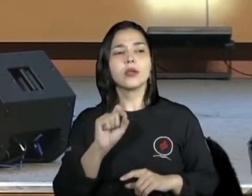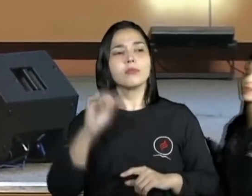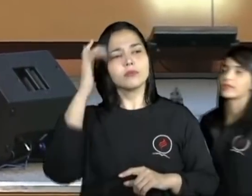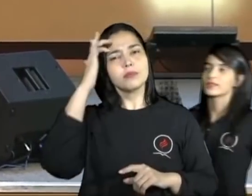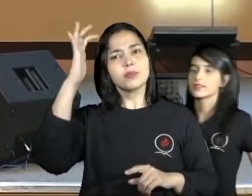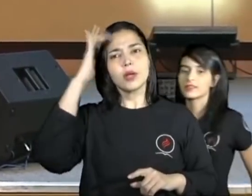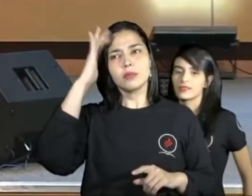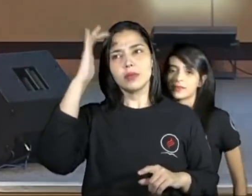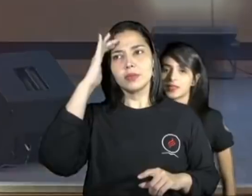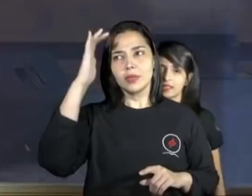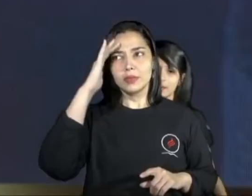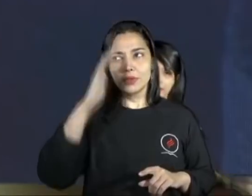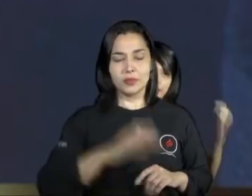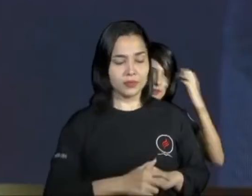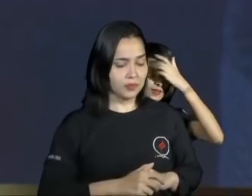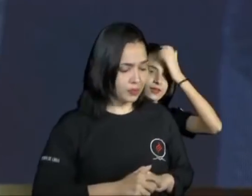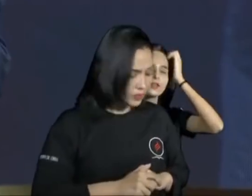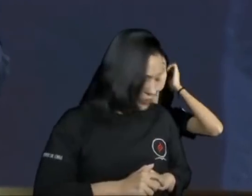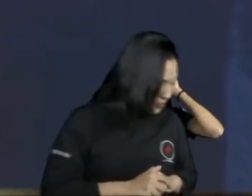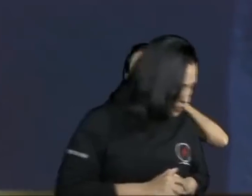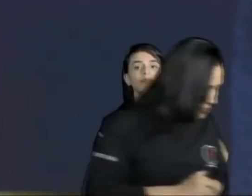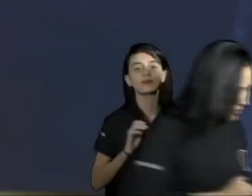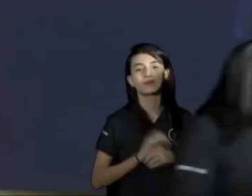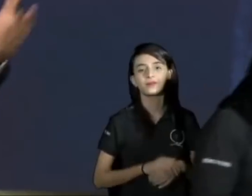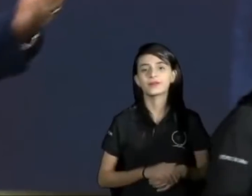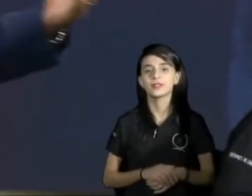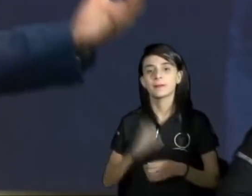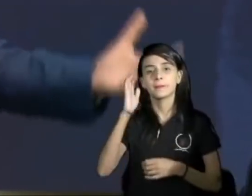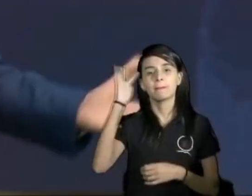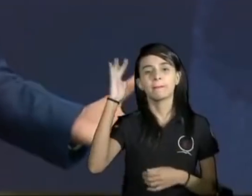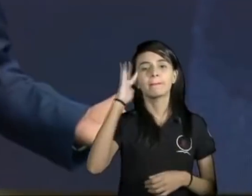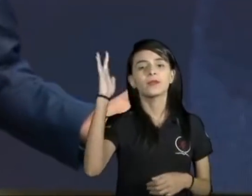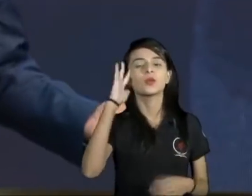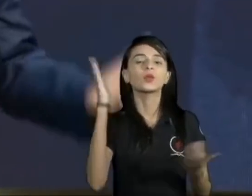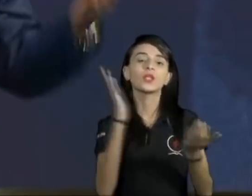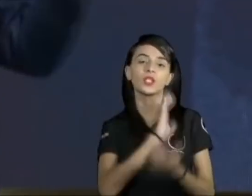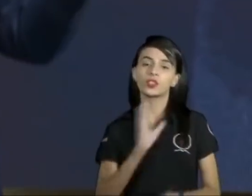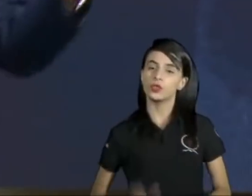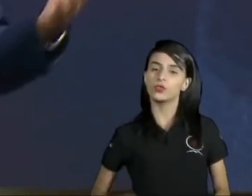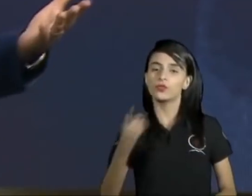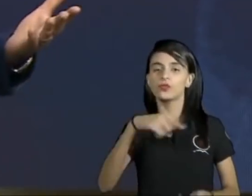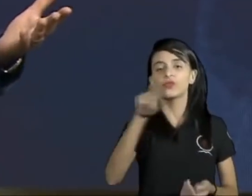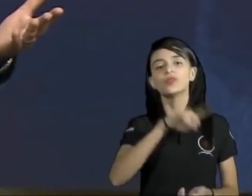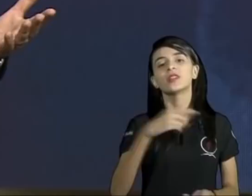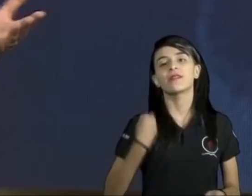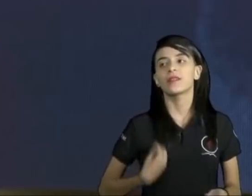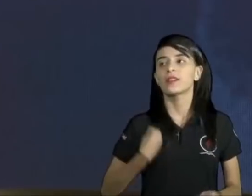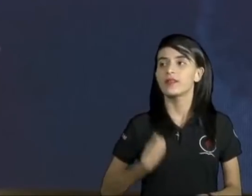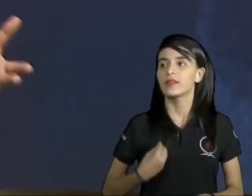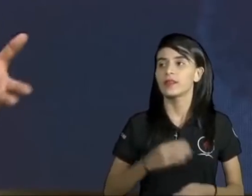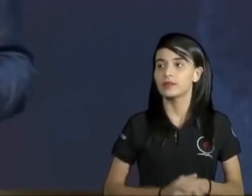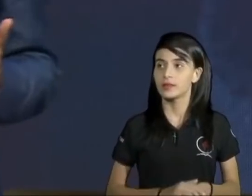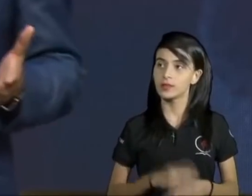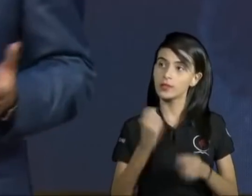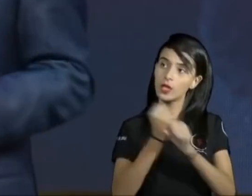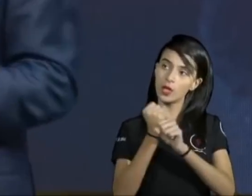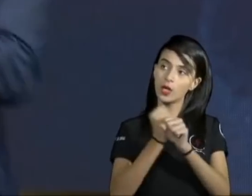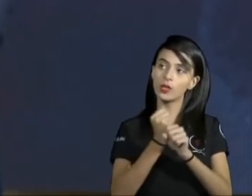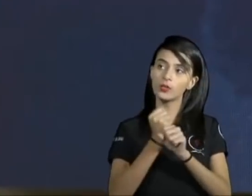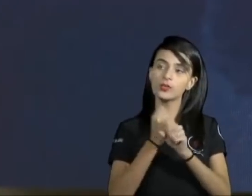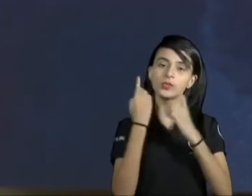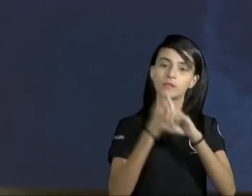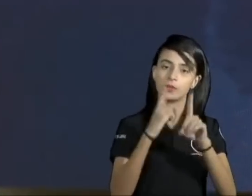reflexão do cristianismo que você tá vivendo nós estamos no ano do discipulado e vamos continuar porque esse ano